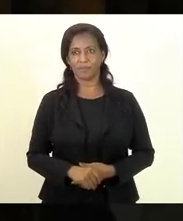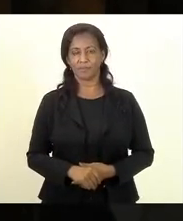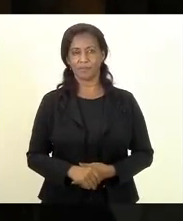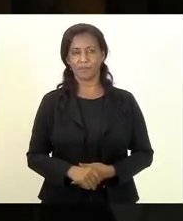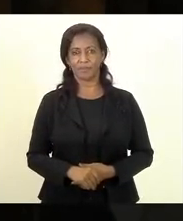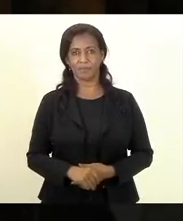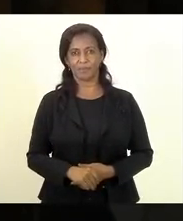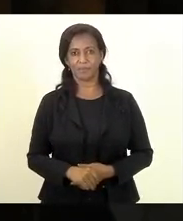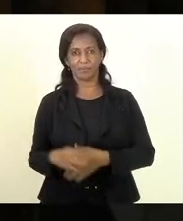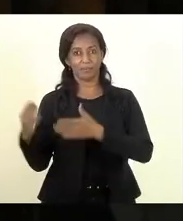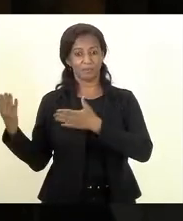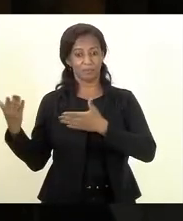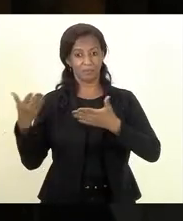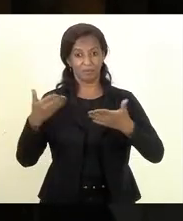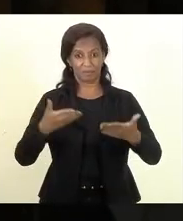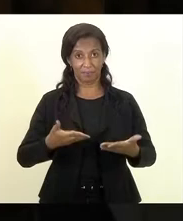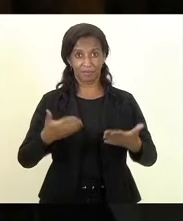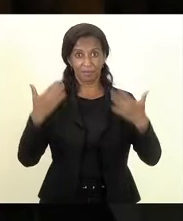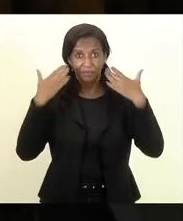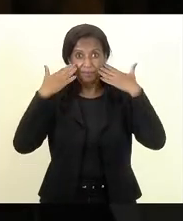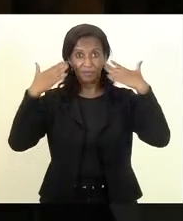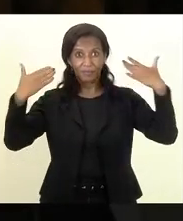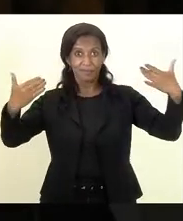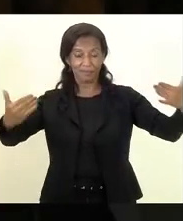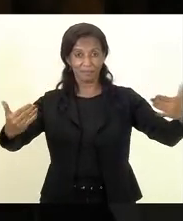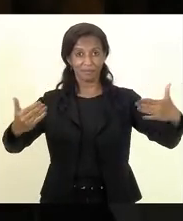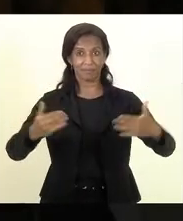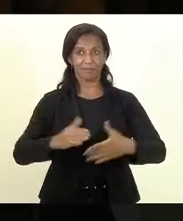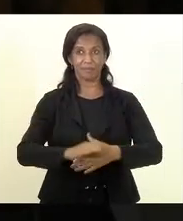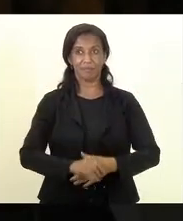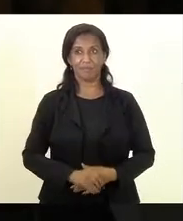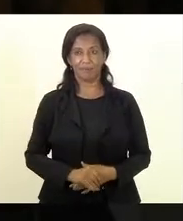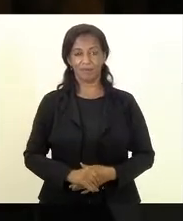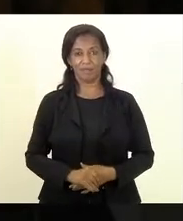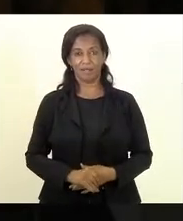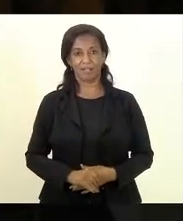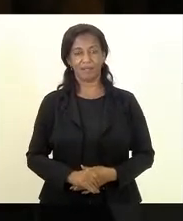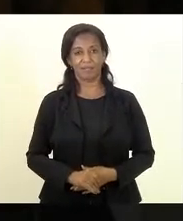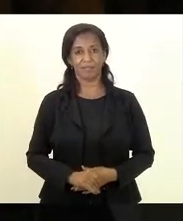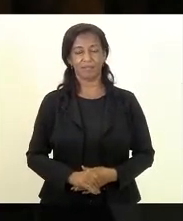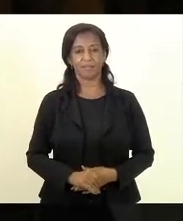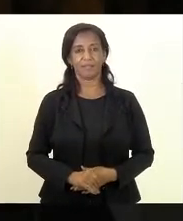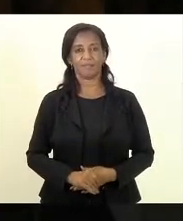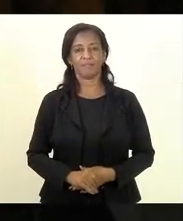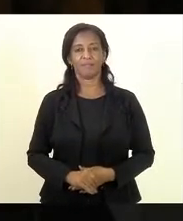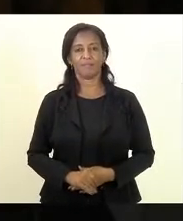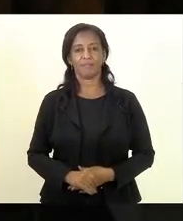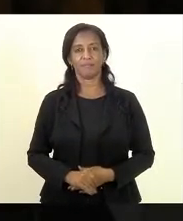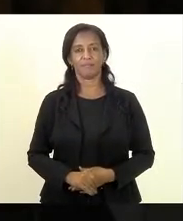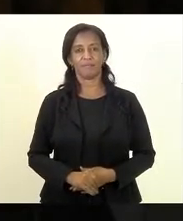veio a público, numa preleção,